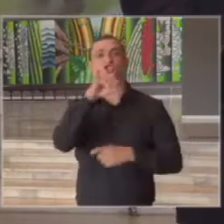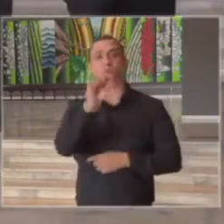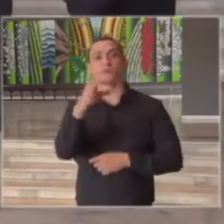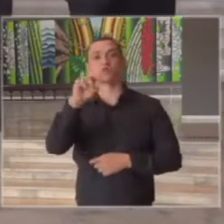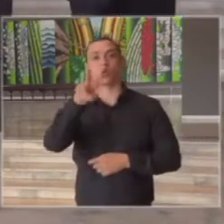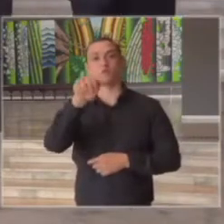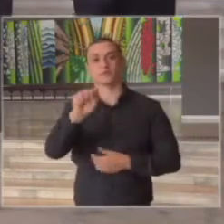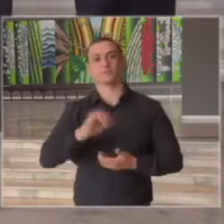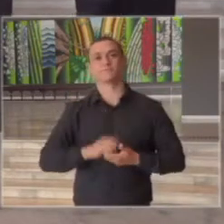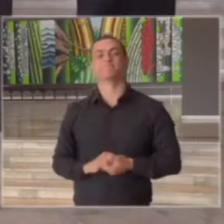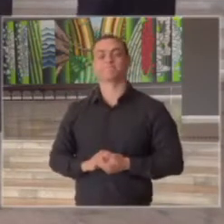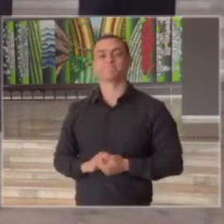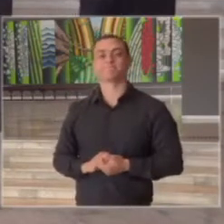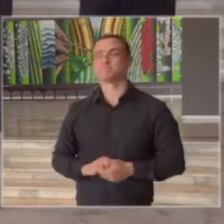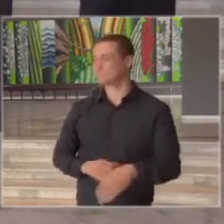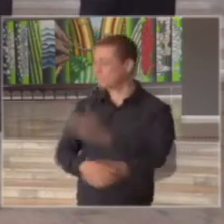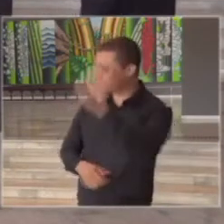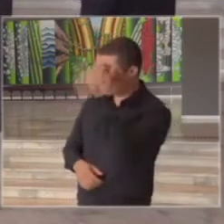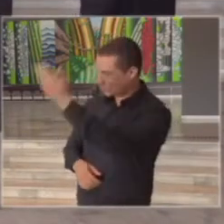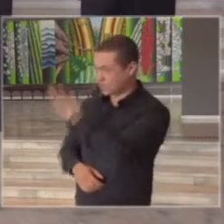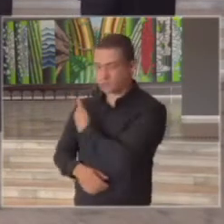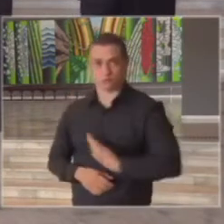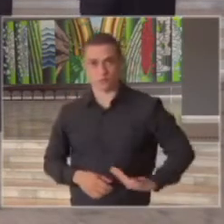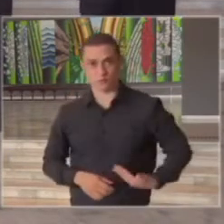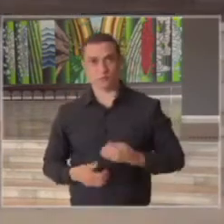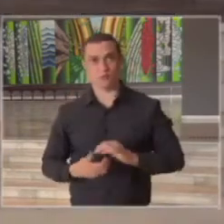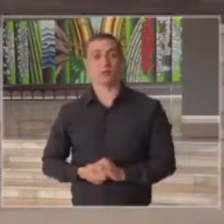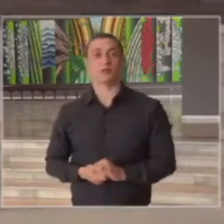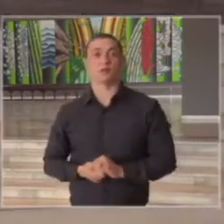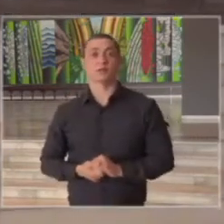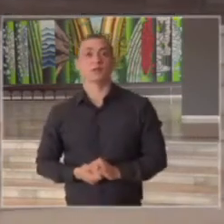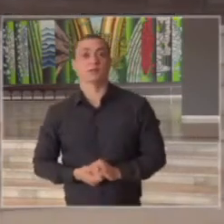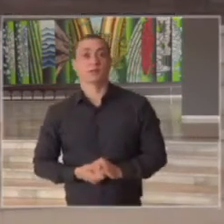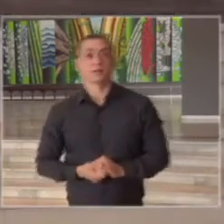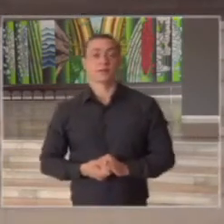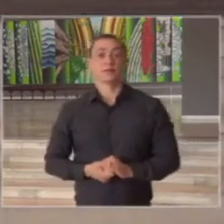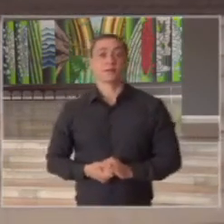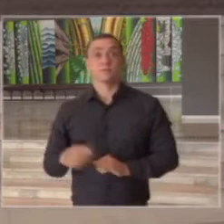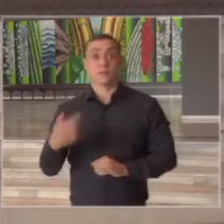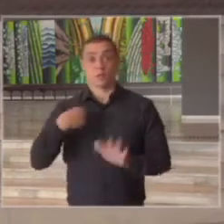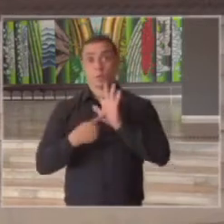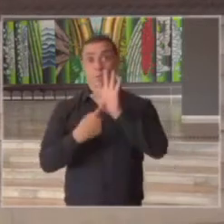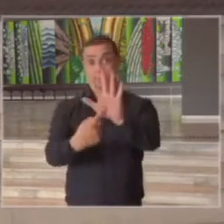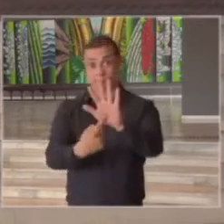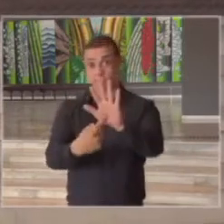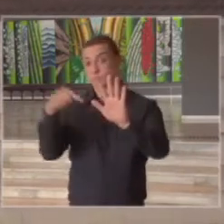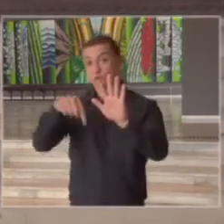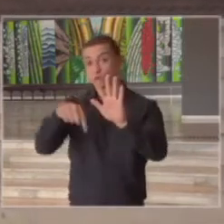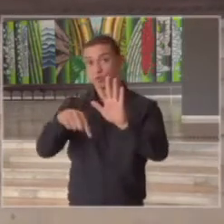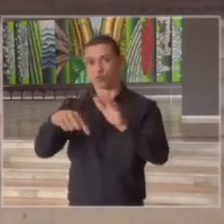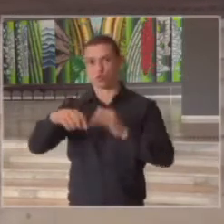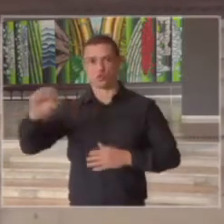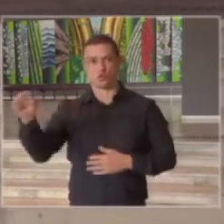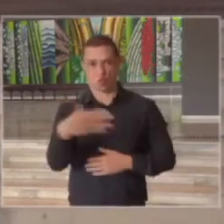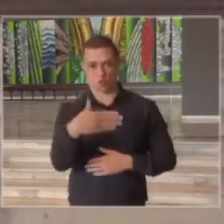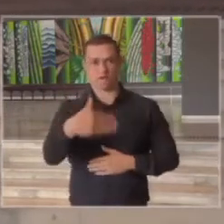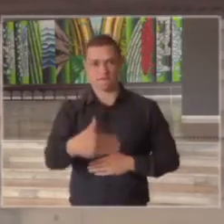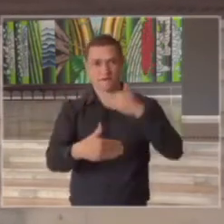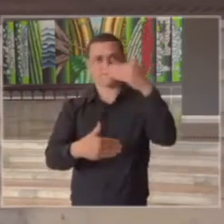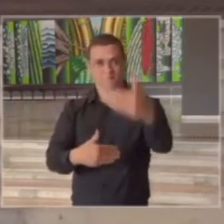Covas obrigado governador eu vou apresentar hoje uma nova etapa